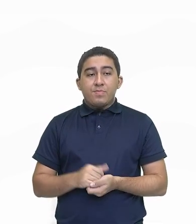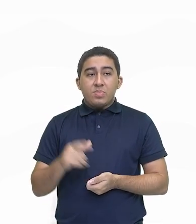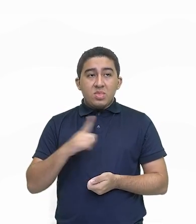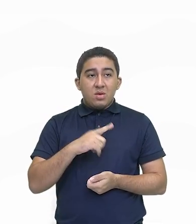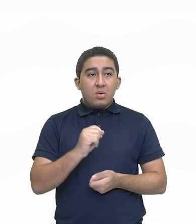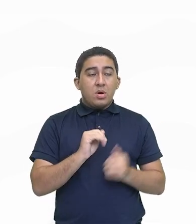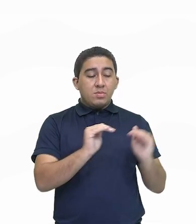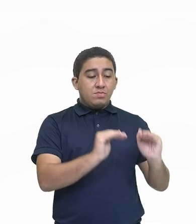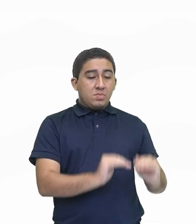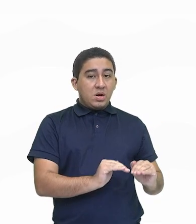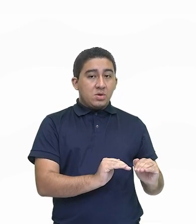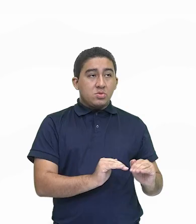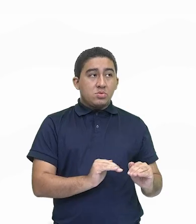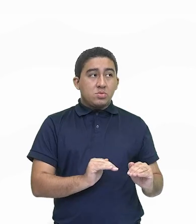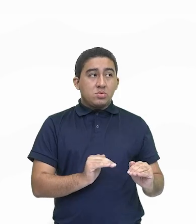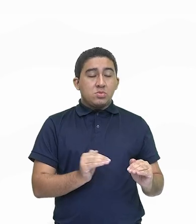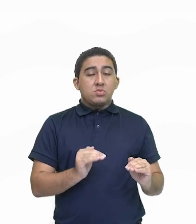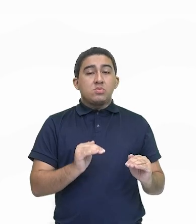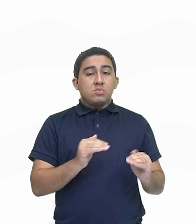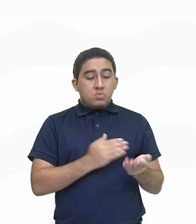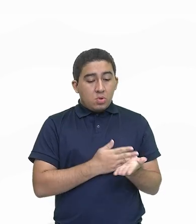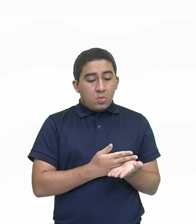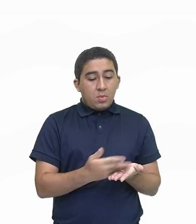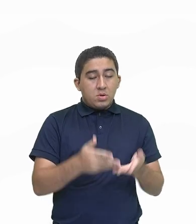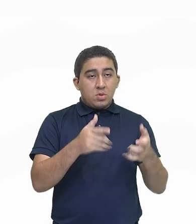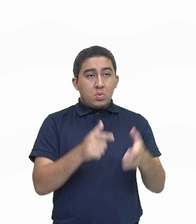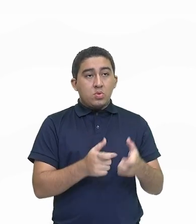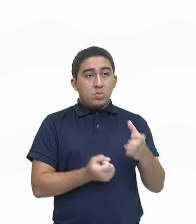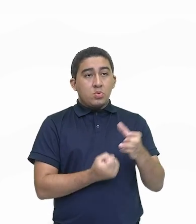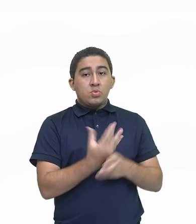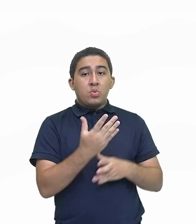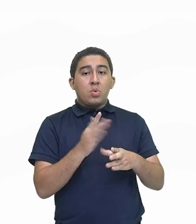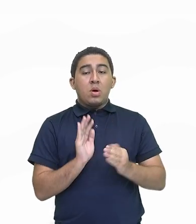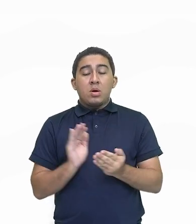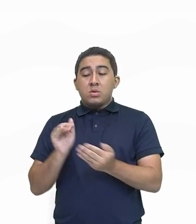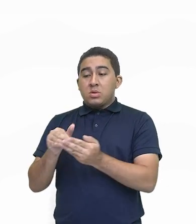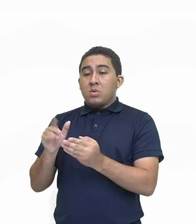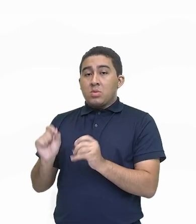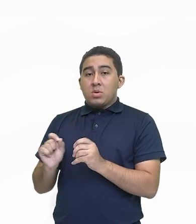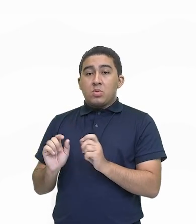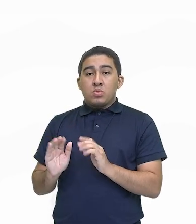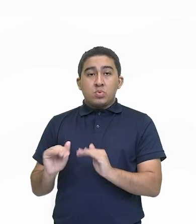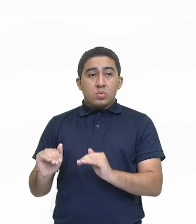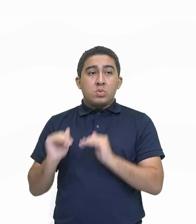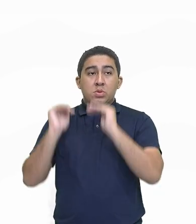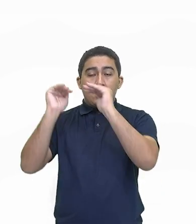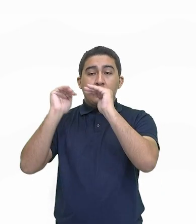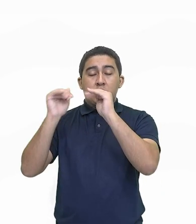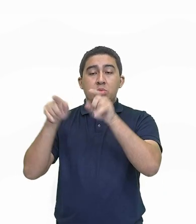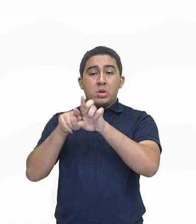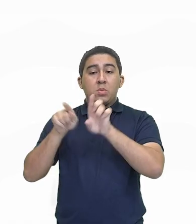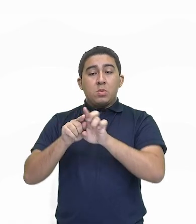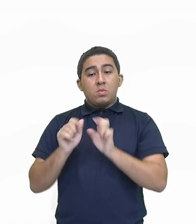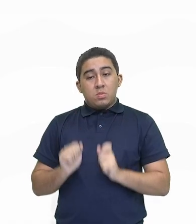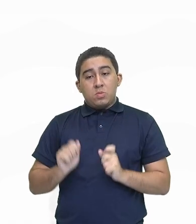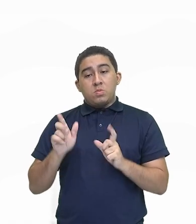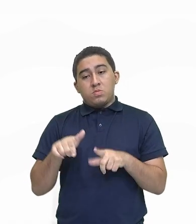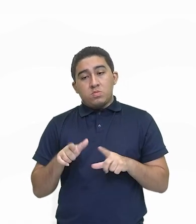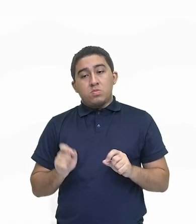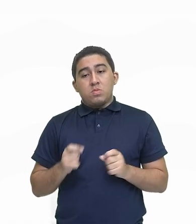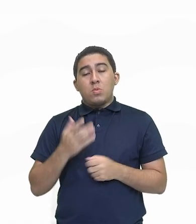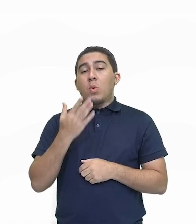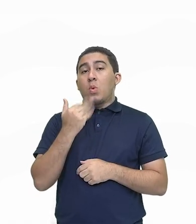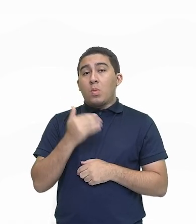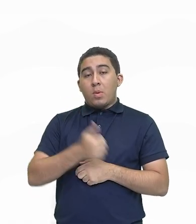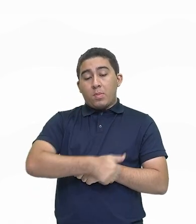trófico inferior, que inicia ali nos produtores, até um nível trófico superior, que tanto pode ser o